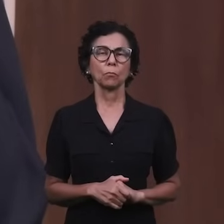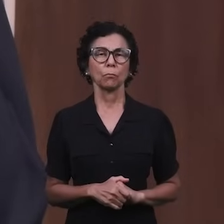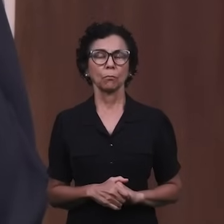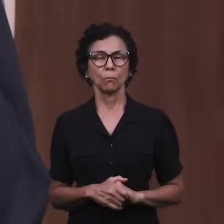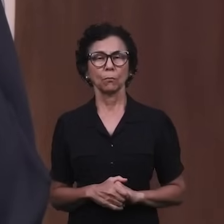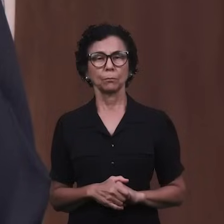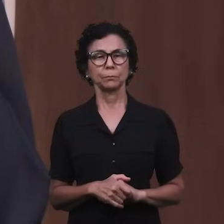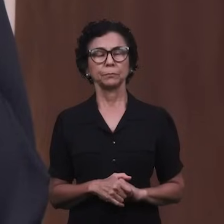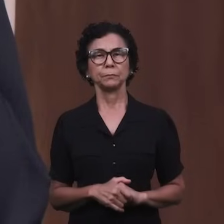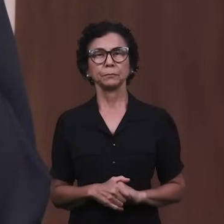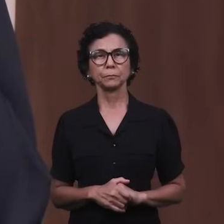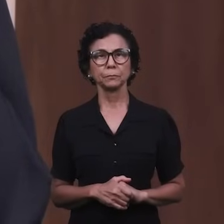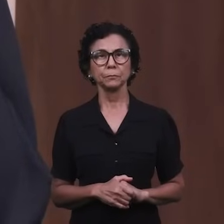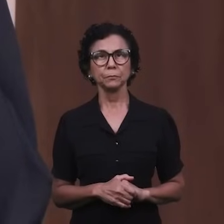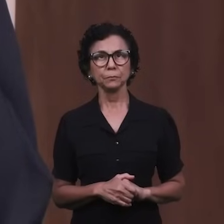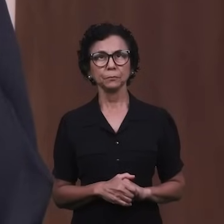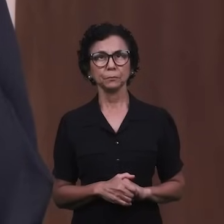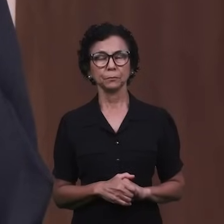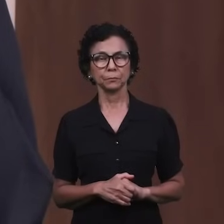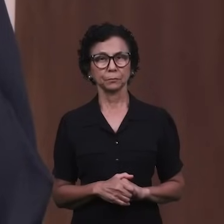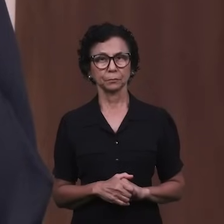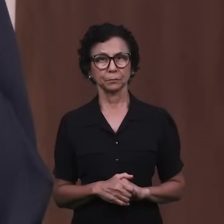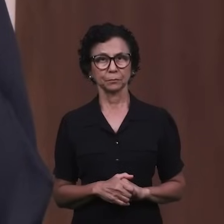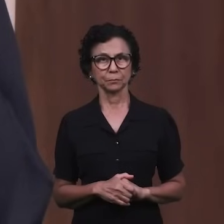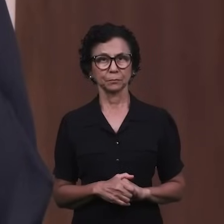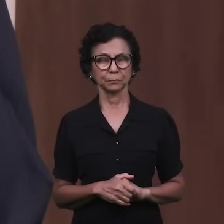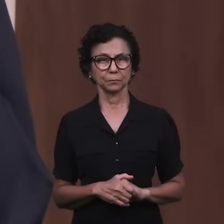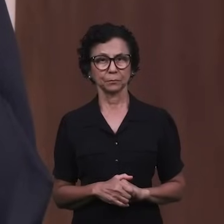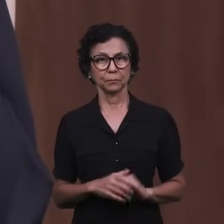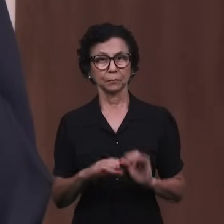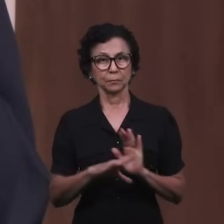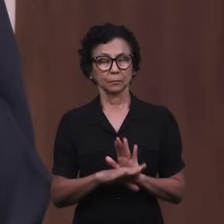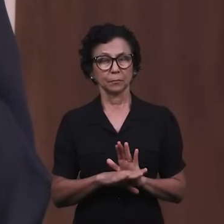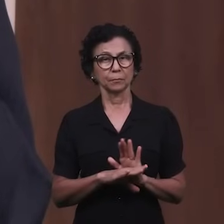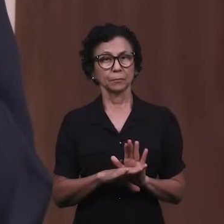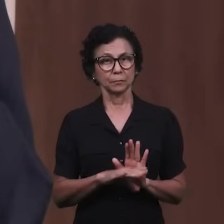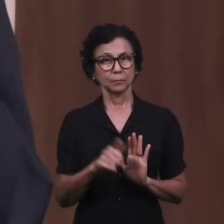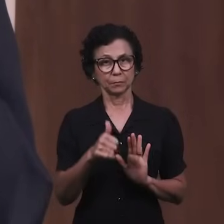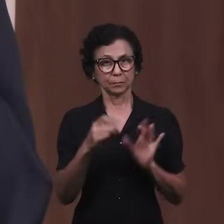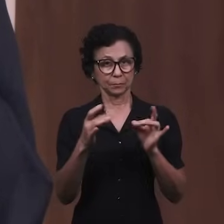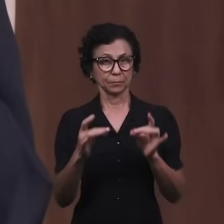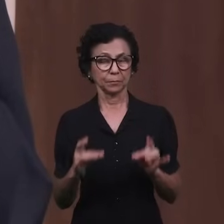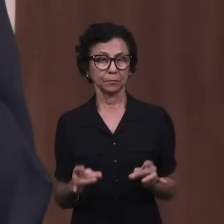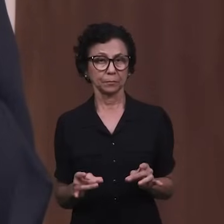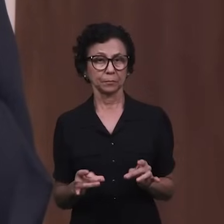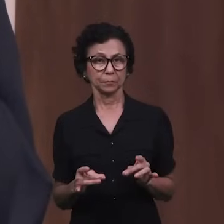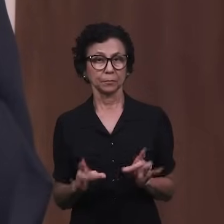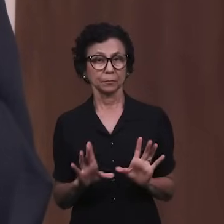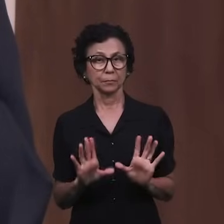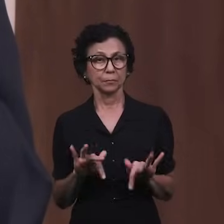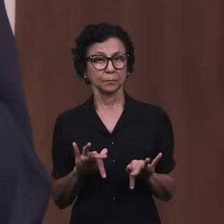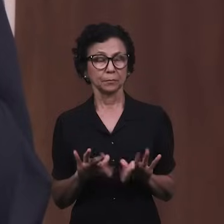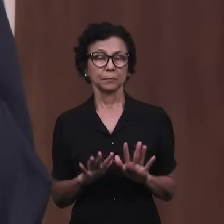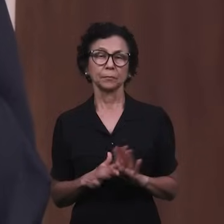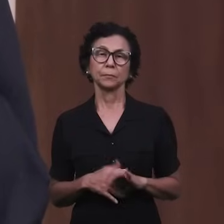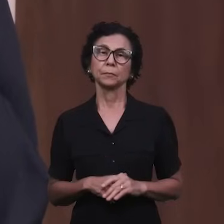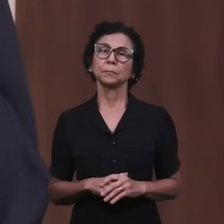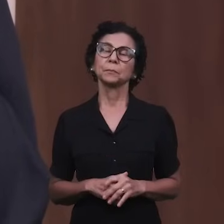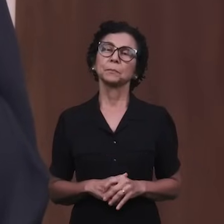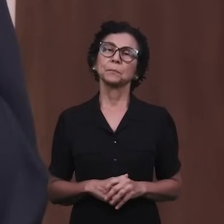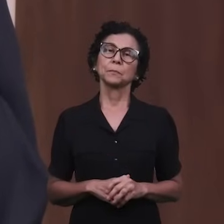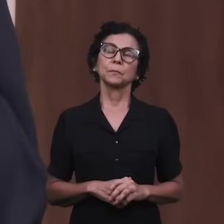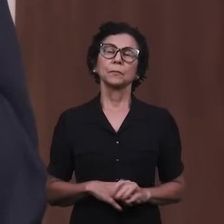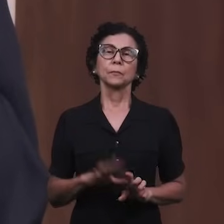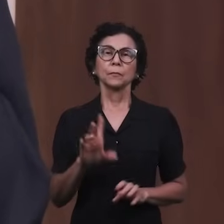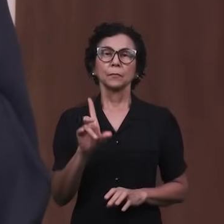o capítulo se encerra, embora nós vamos ter mais detalhes nesse capítulo 1, não é? O capítulo